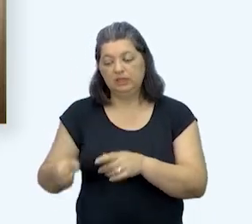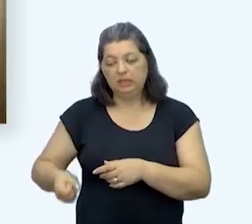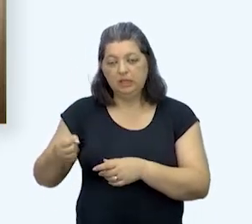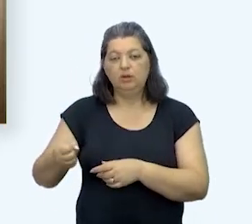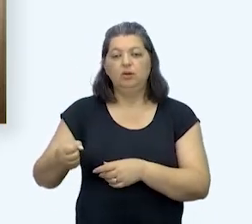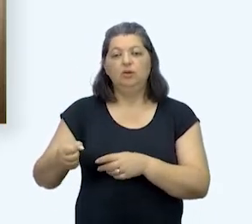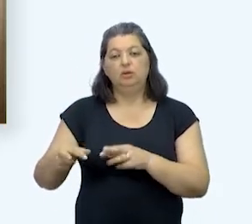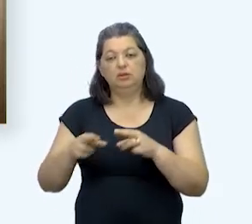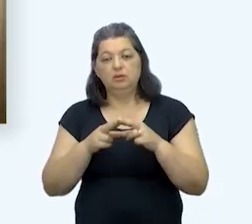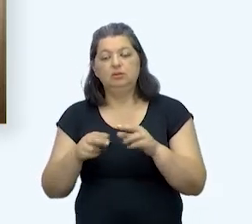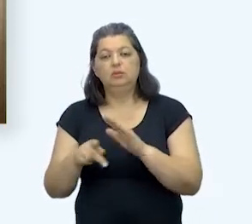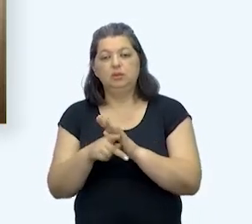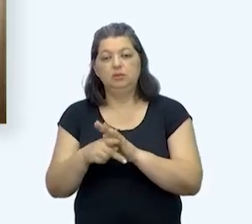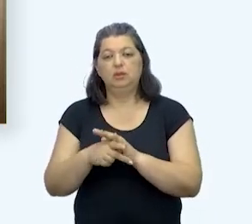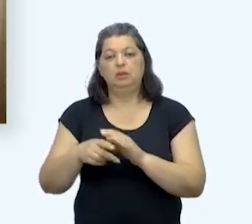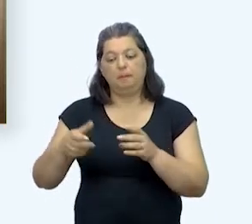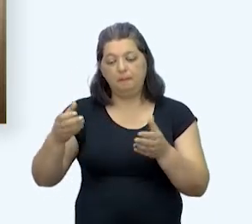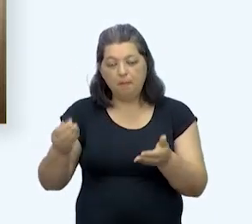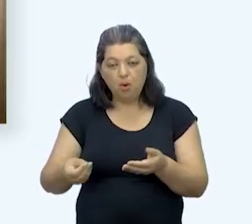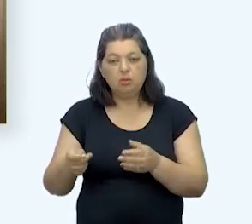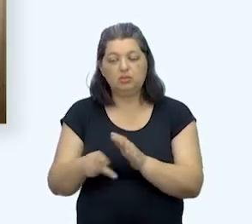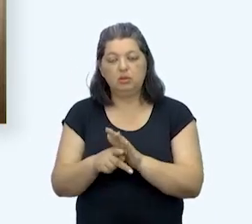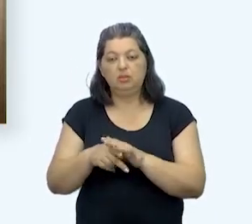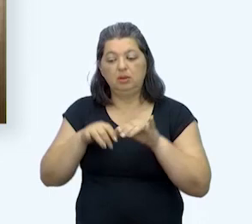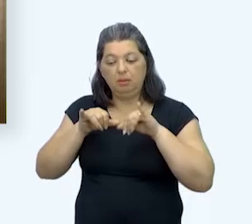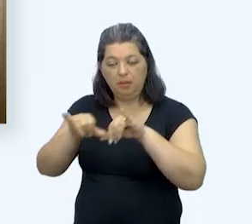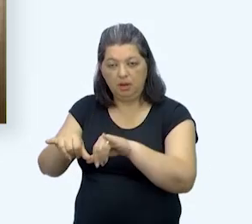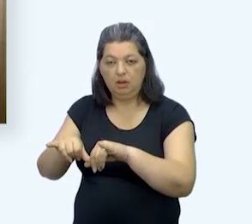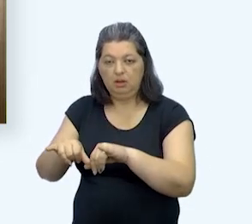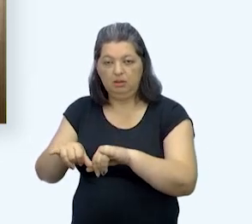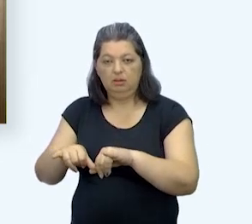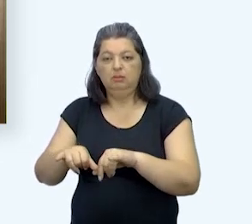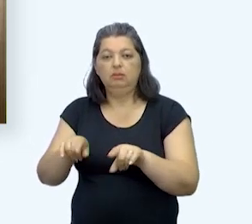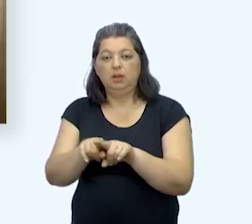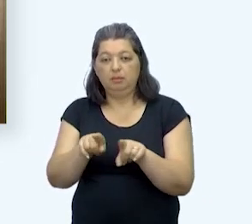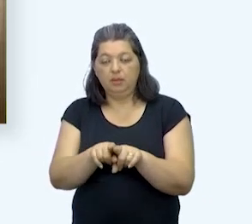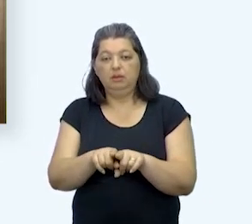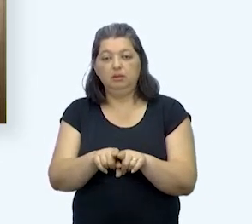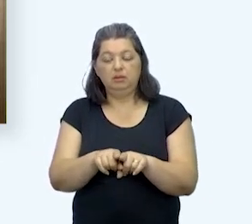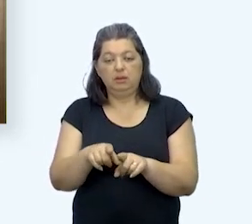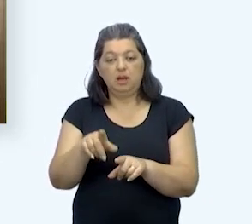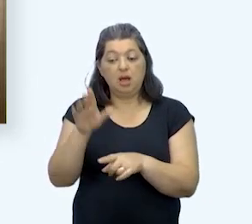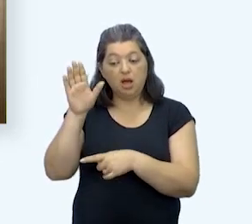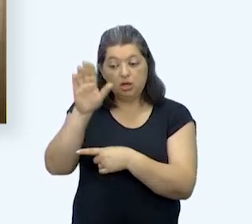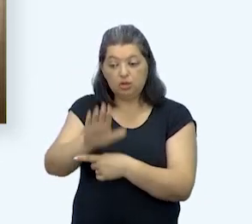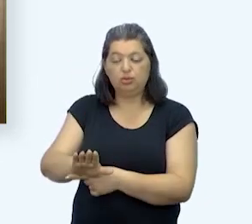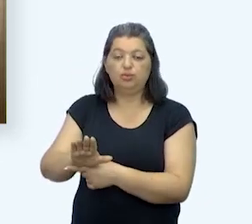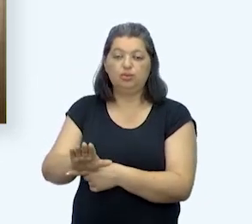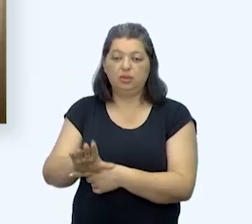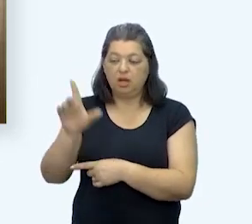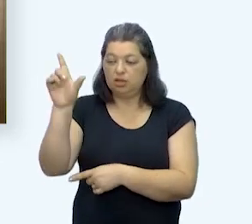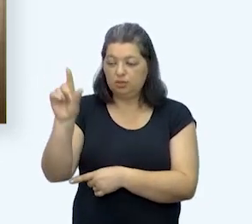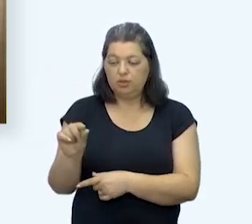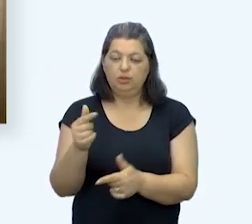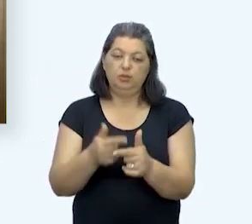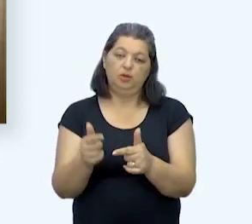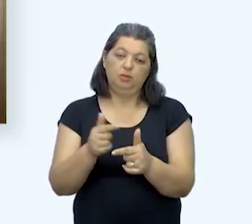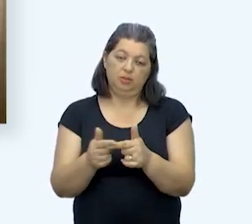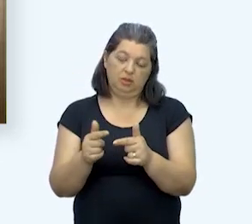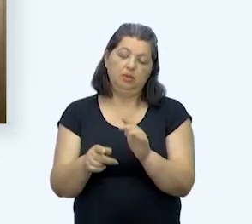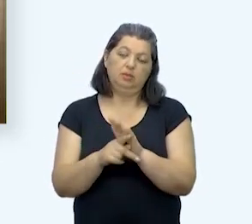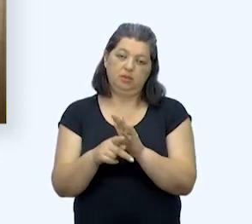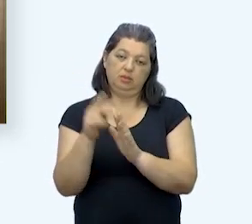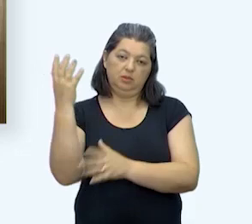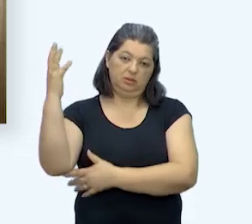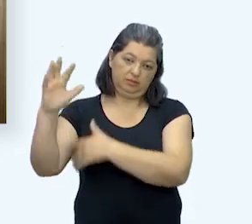sacolas, potes, bandejas para as compras. E com isso, estão deixando de contribuir para o agravamento de todos esses problemas que estamos